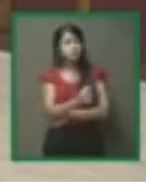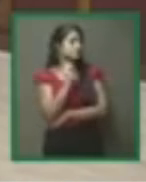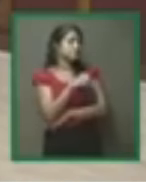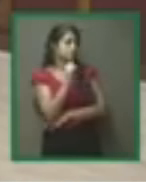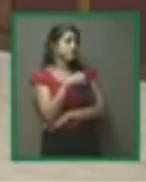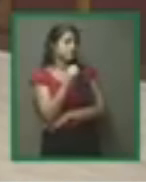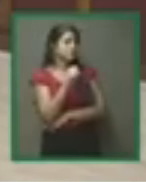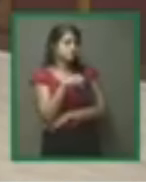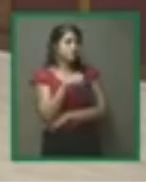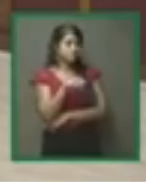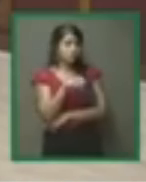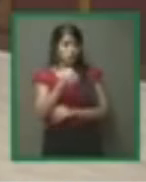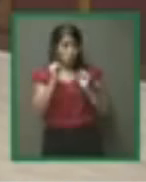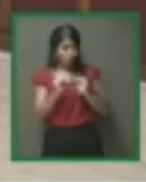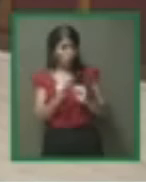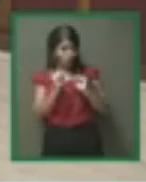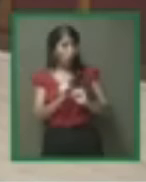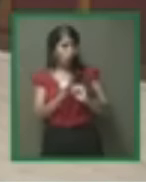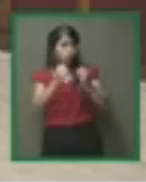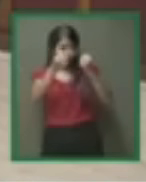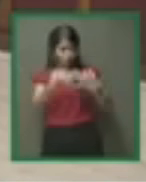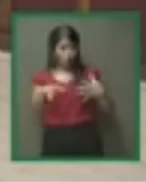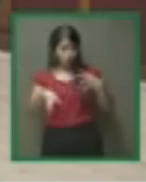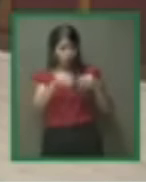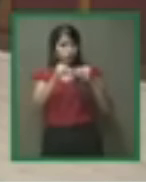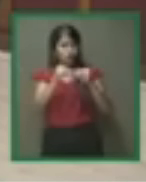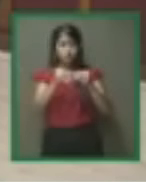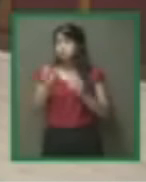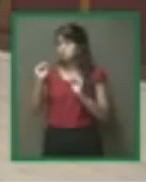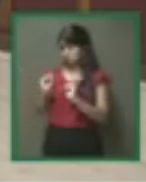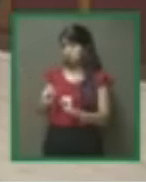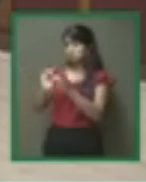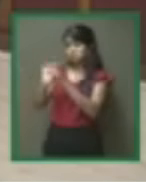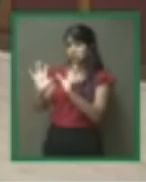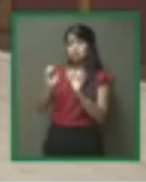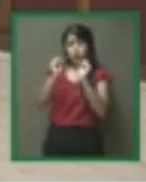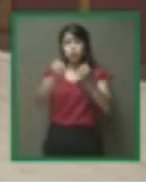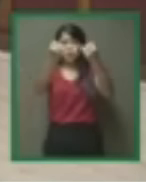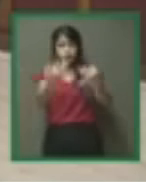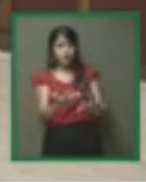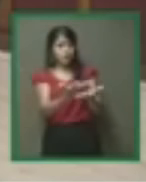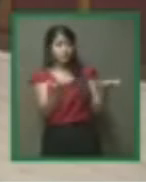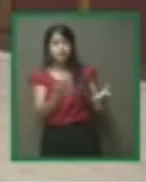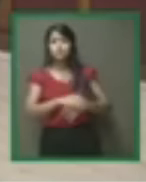Sim. Se o senhor me permite fazer uma breve explanação. Sim, explique para os